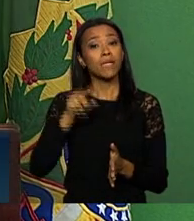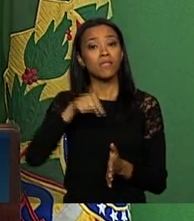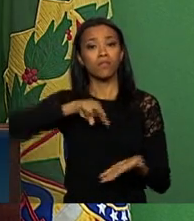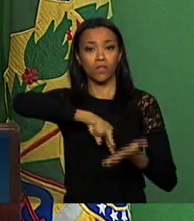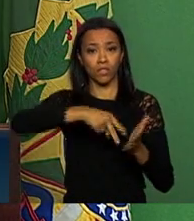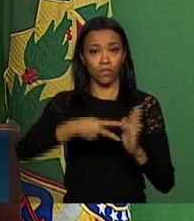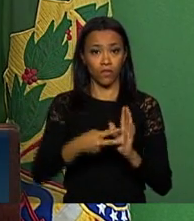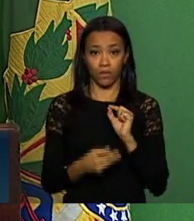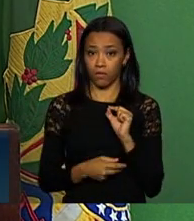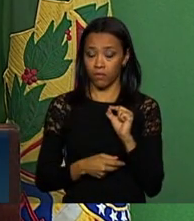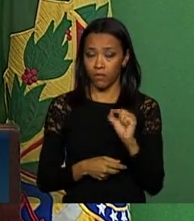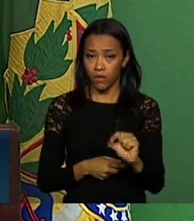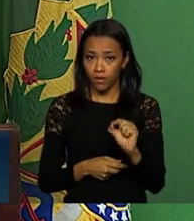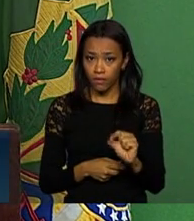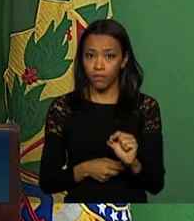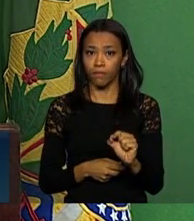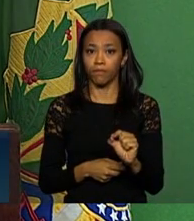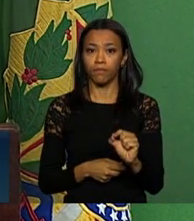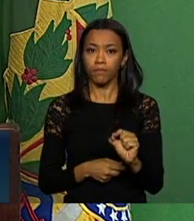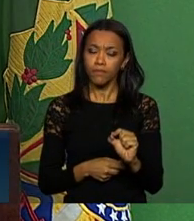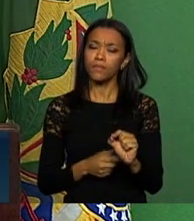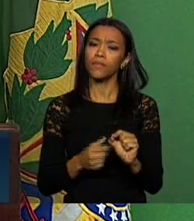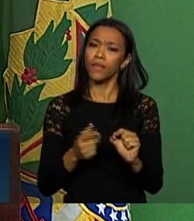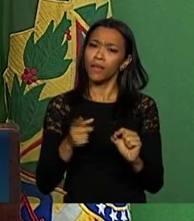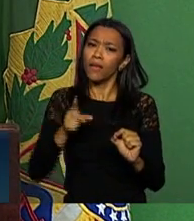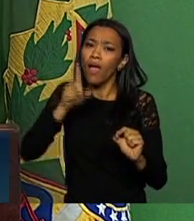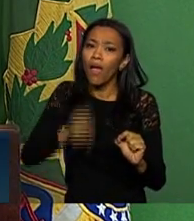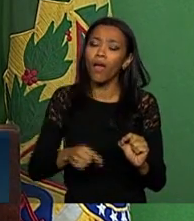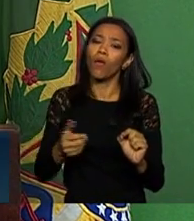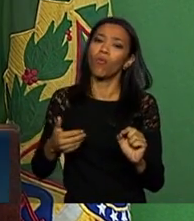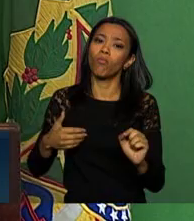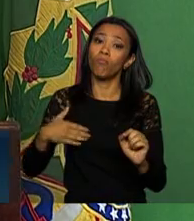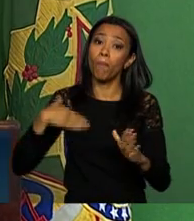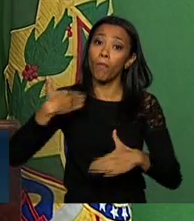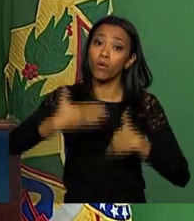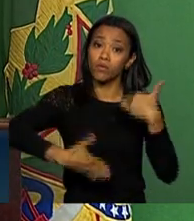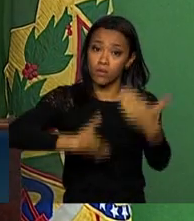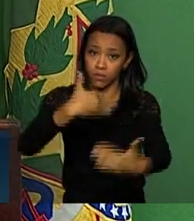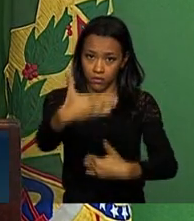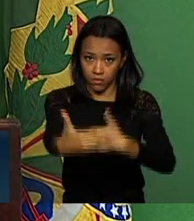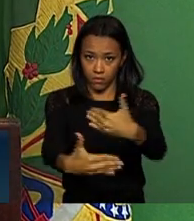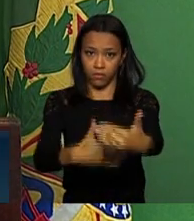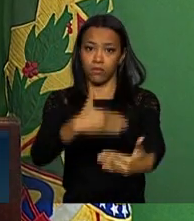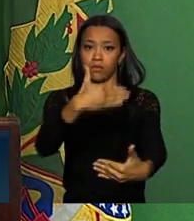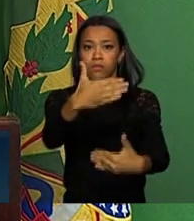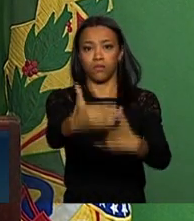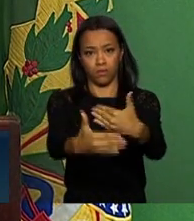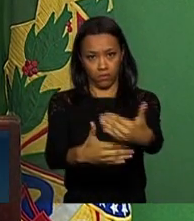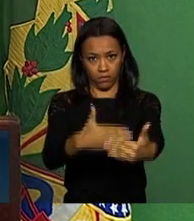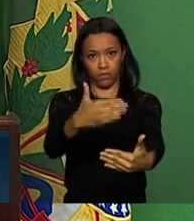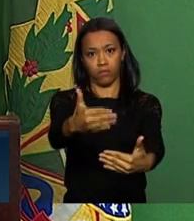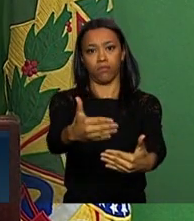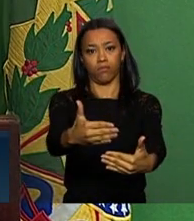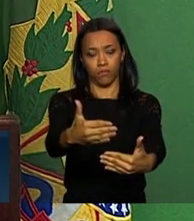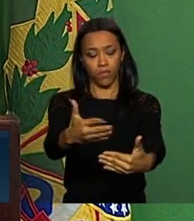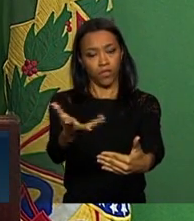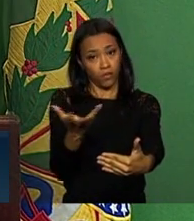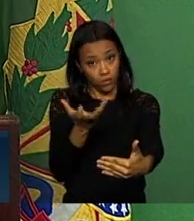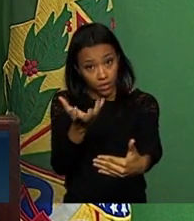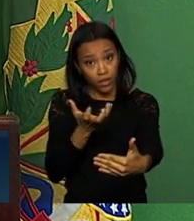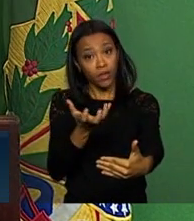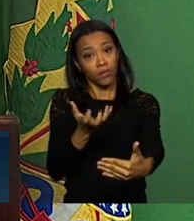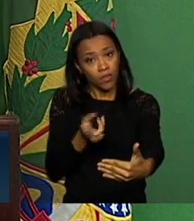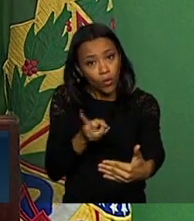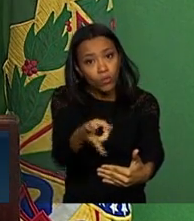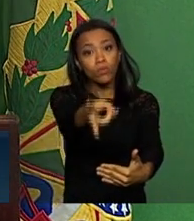que há que há um processo que nós pretendemos que não seja de volta atrás que seja